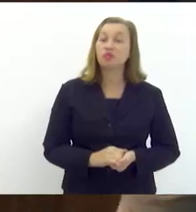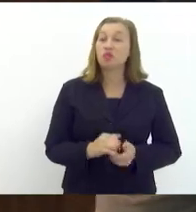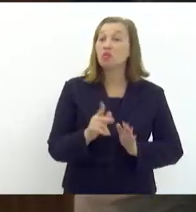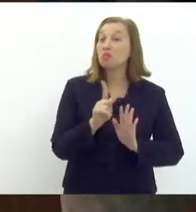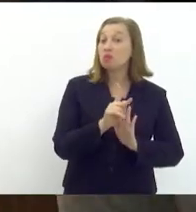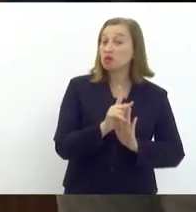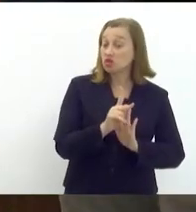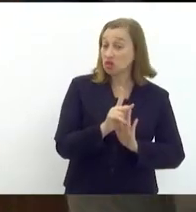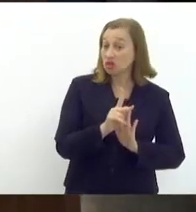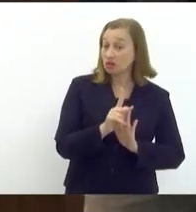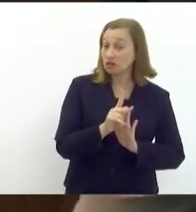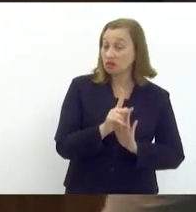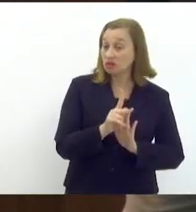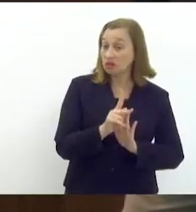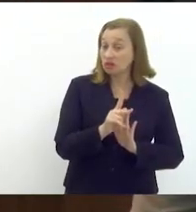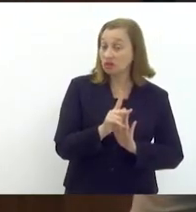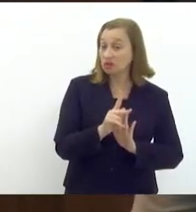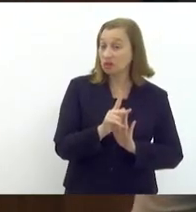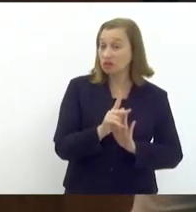projeto